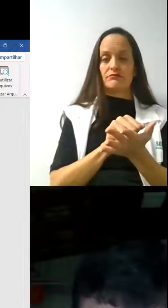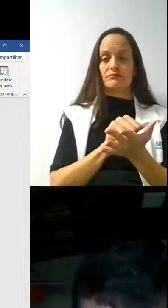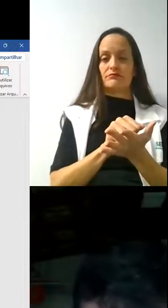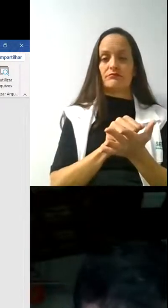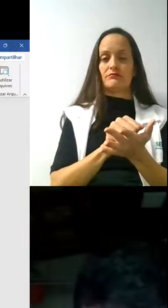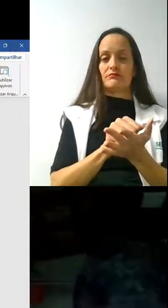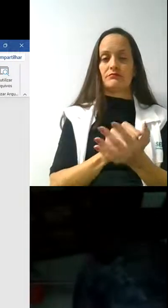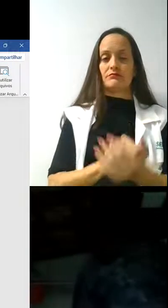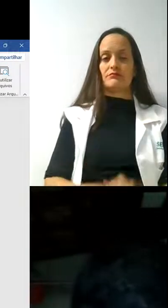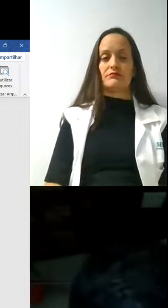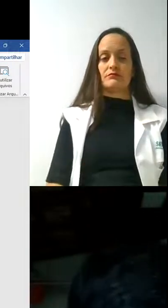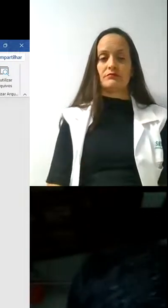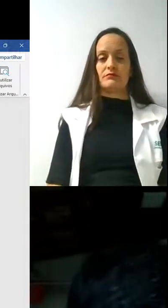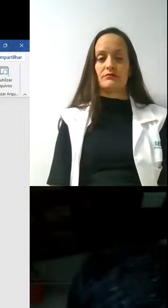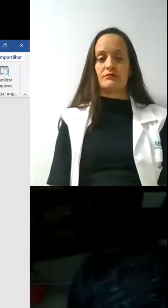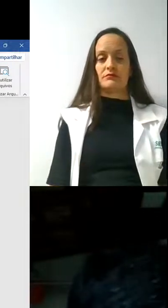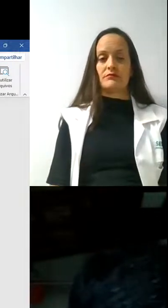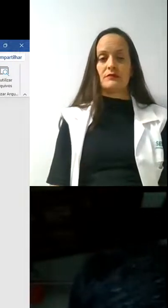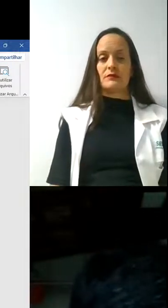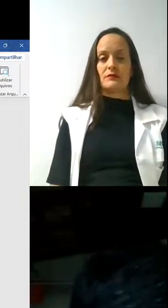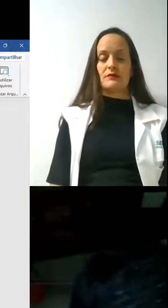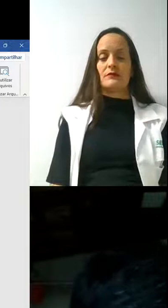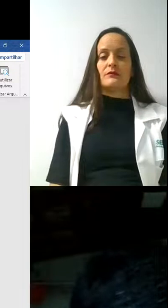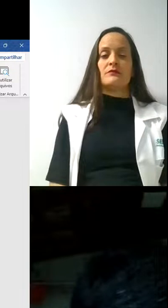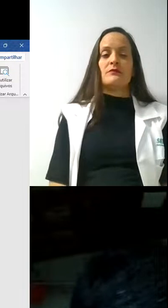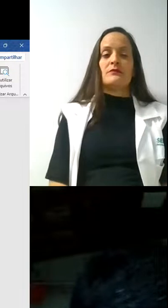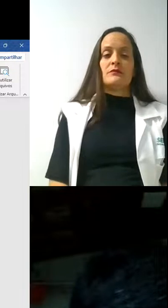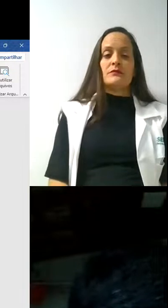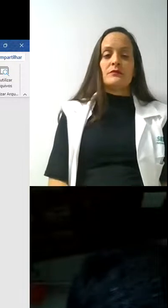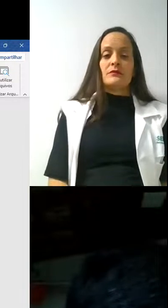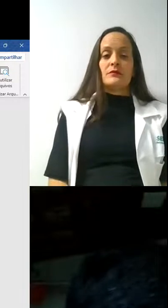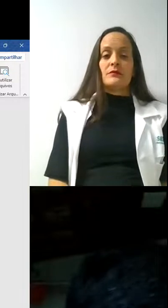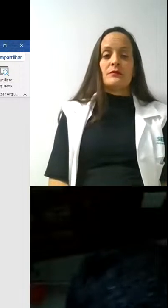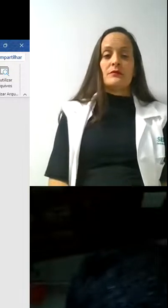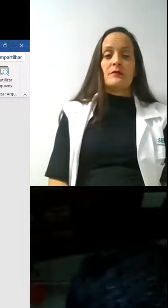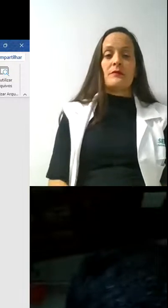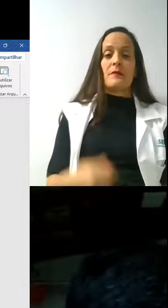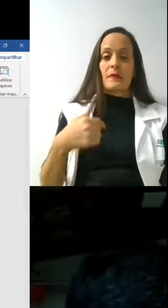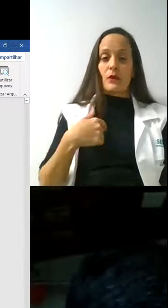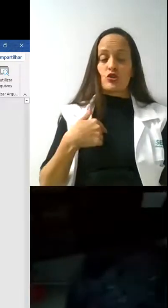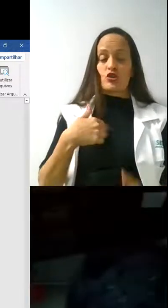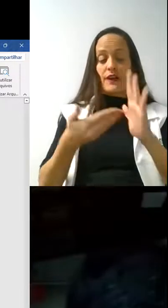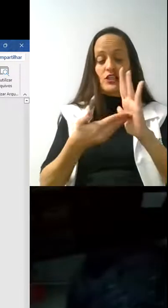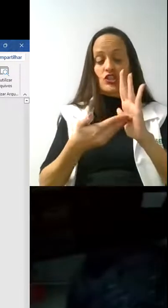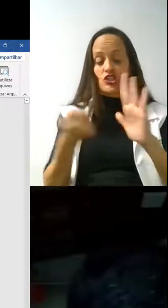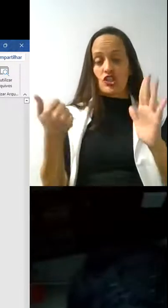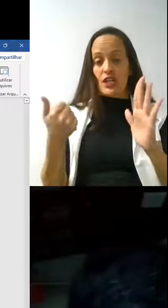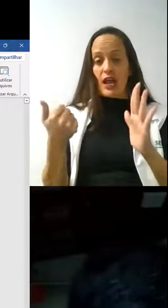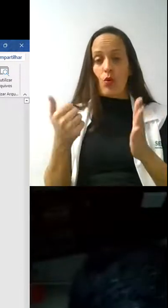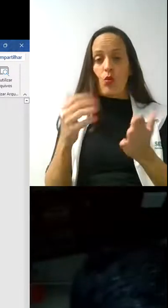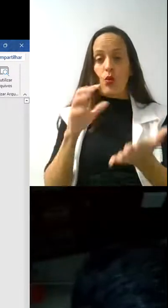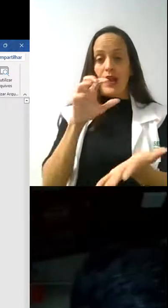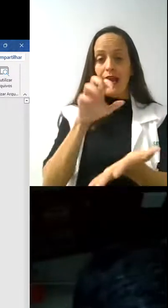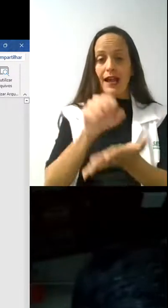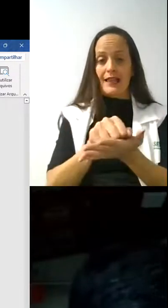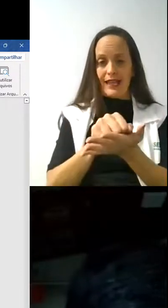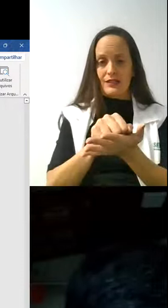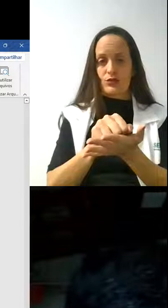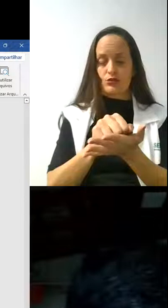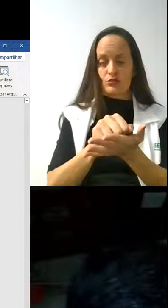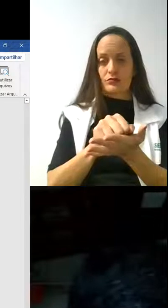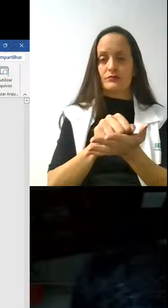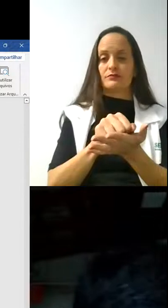Só corrigir aqui, ó. Então, ó, a gente vai retirar o cadastrado, porque a gente está seguindo o que está aqui no projeto, né? Então, ó,